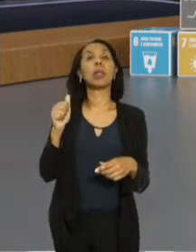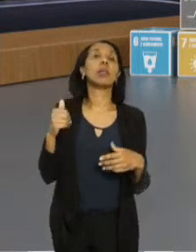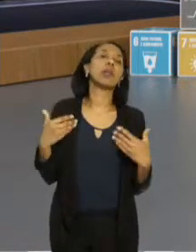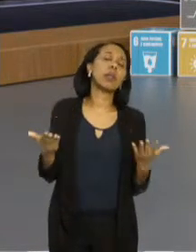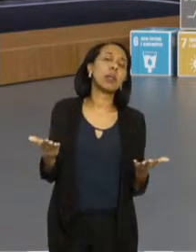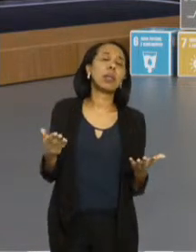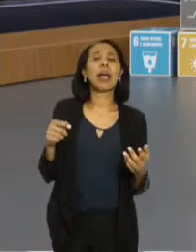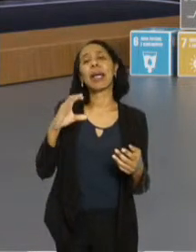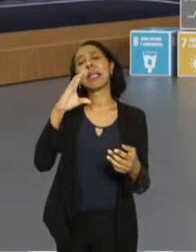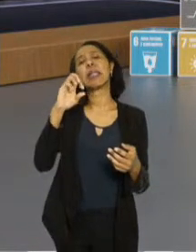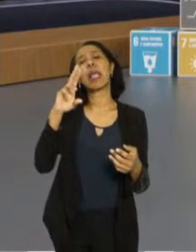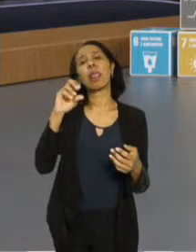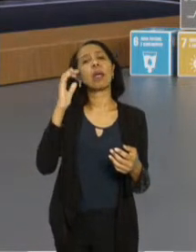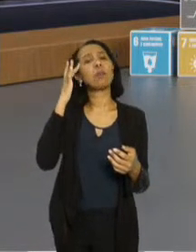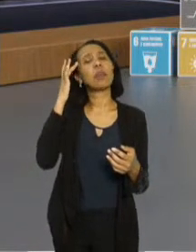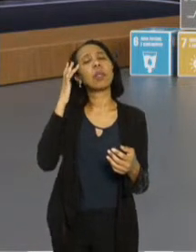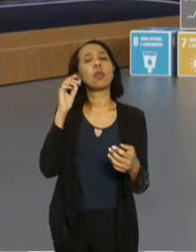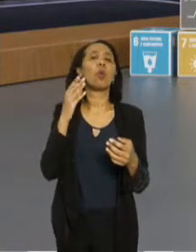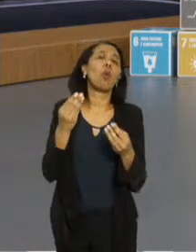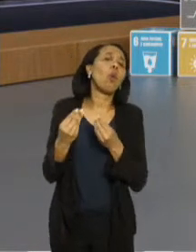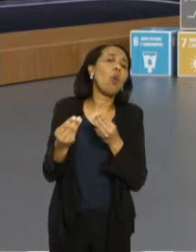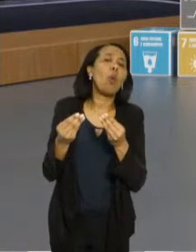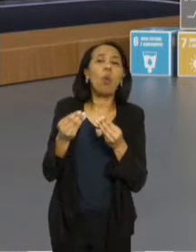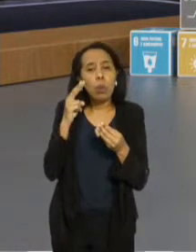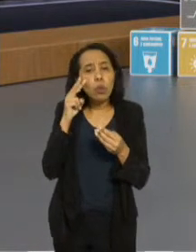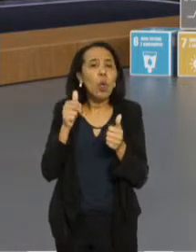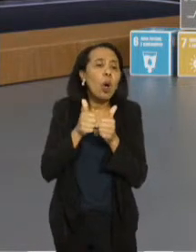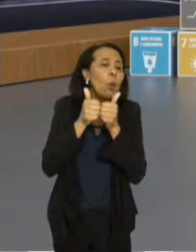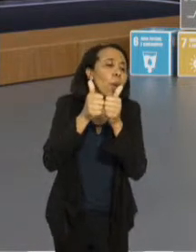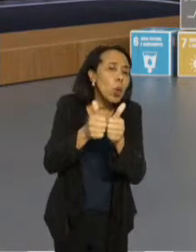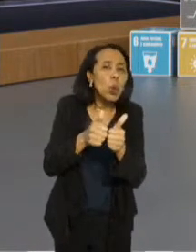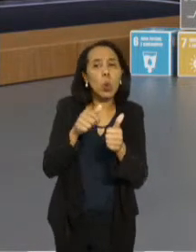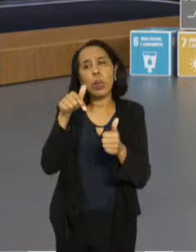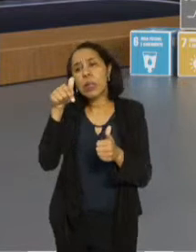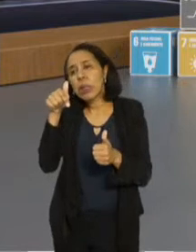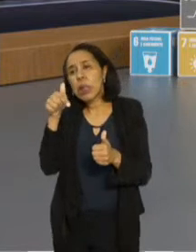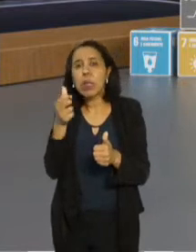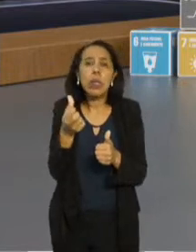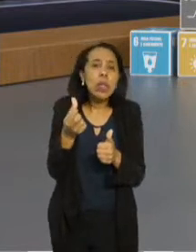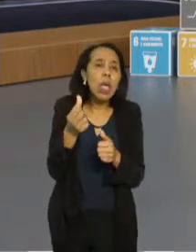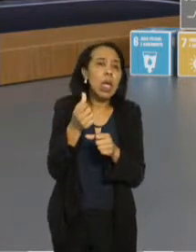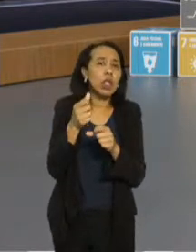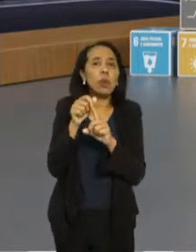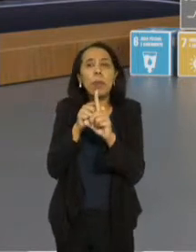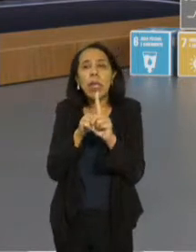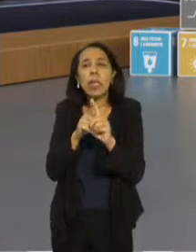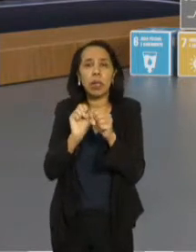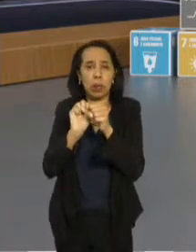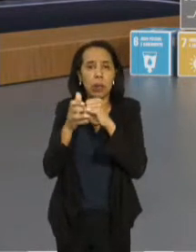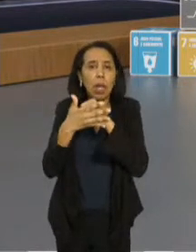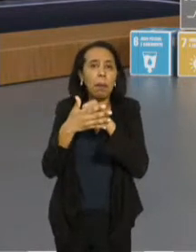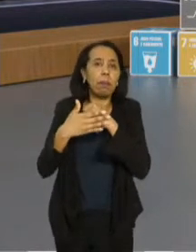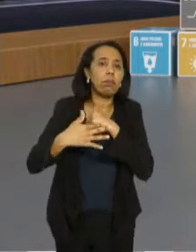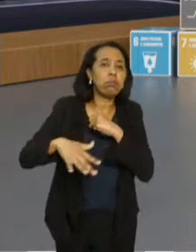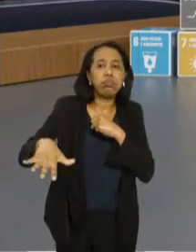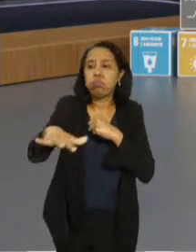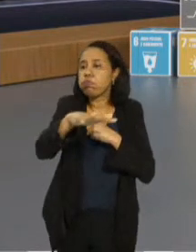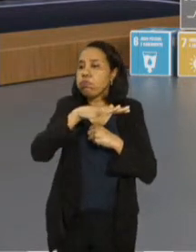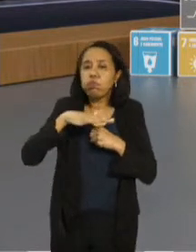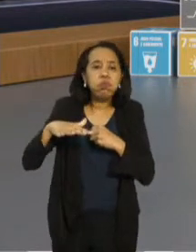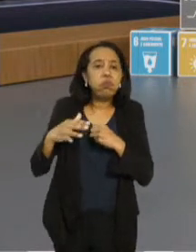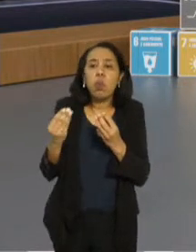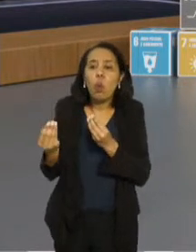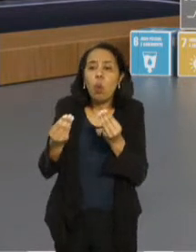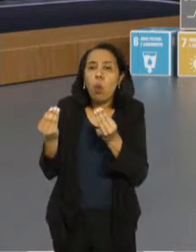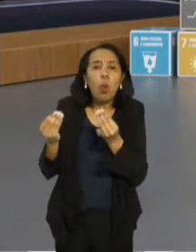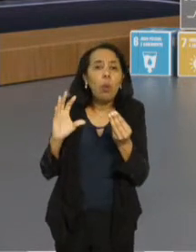da CETESB, como é que a senhora acompanhou esses últimos 6, 7 meses, da pandemia, os reflexos que isso teve, de